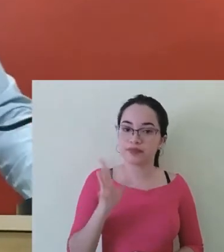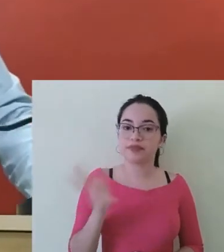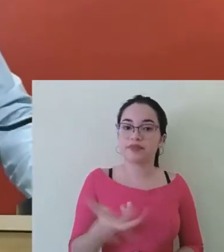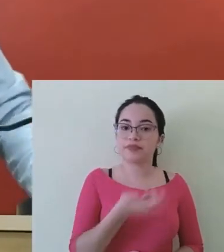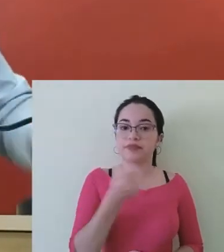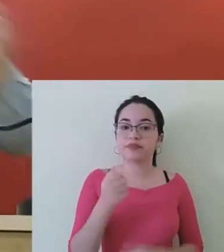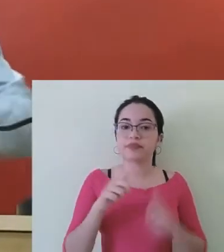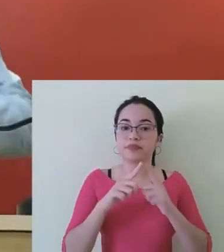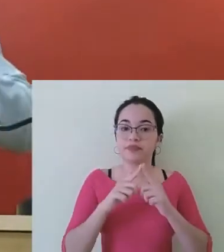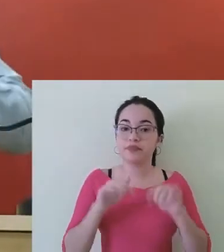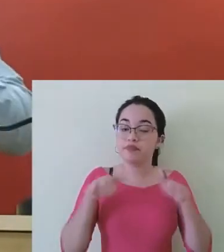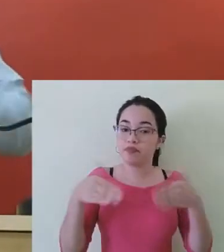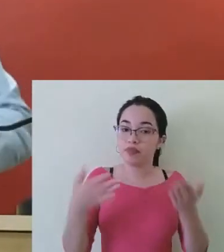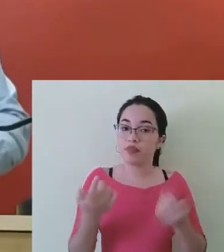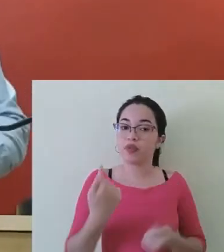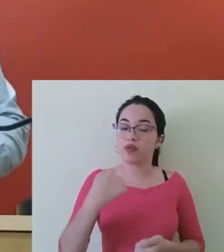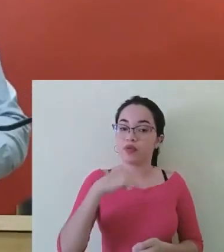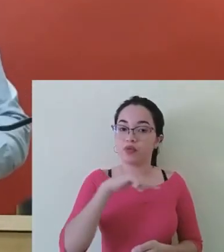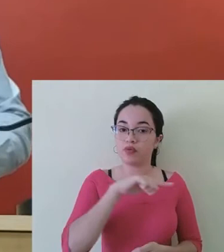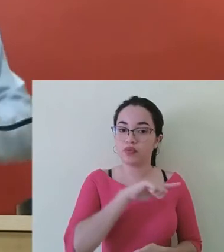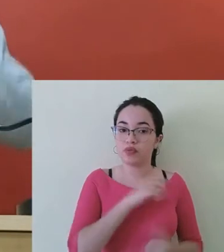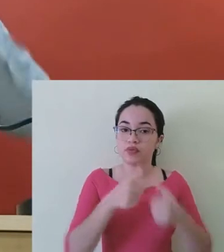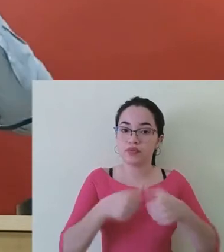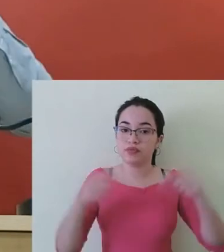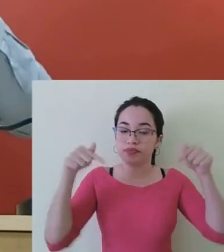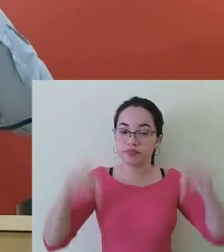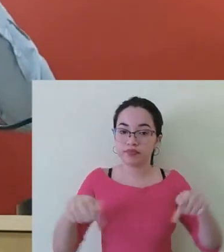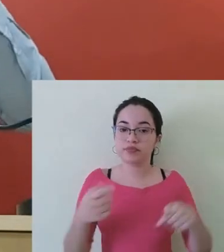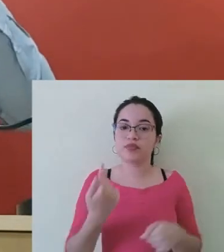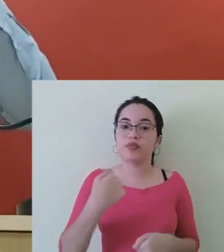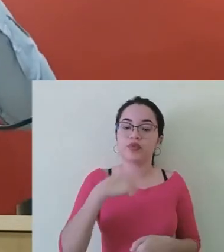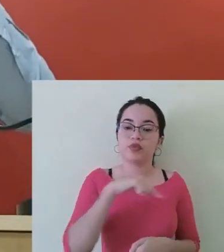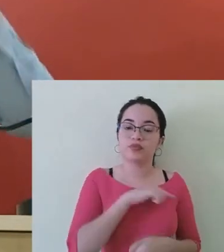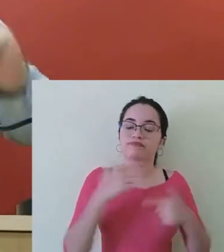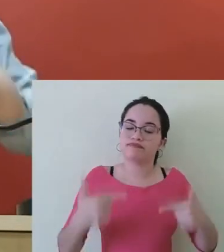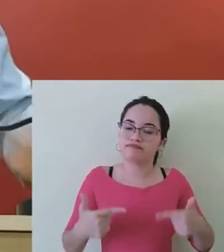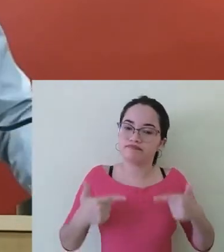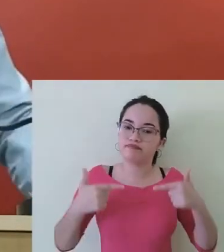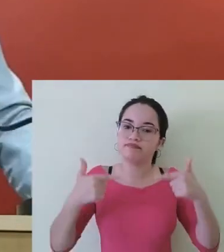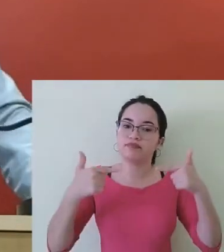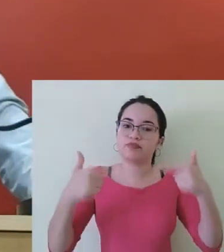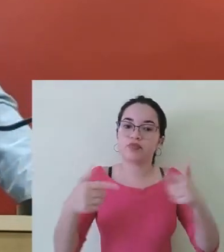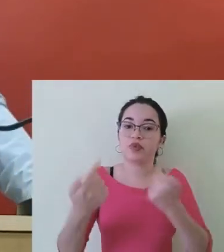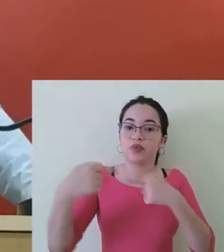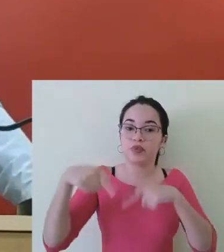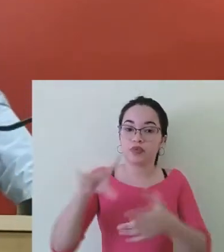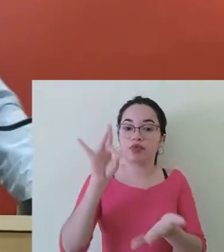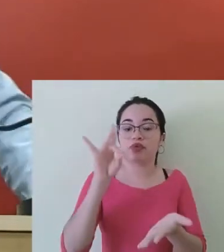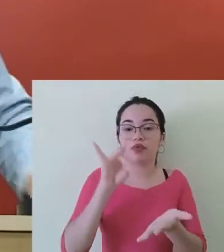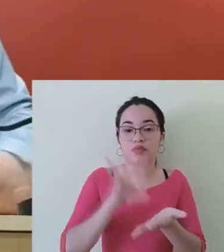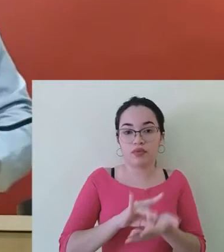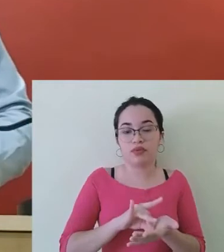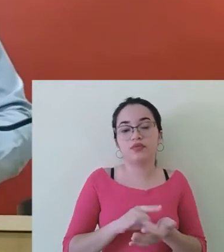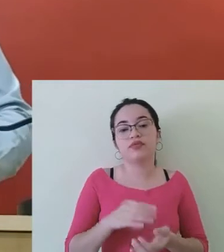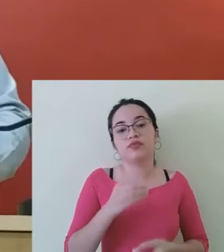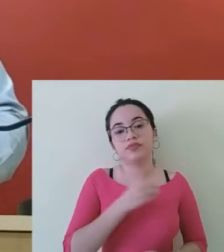salvação, mas enquanto nós estivermos aqui, nós vamos ainda lutar contra a realidade